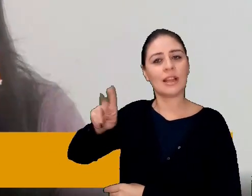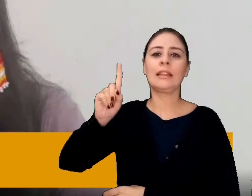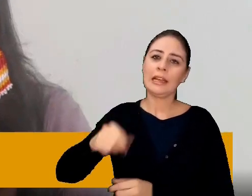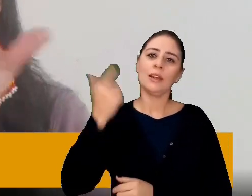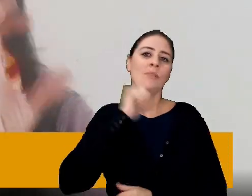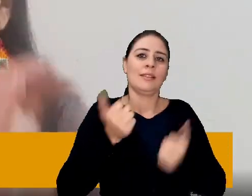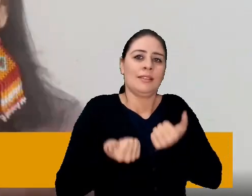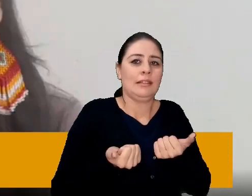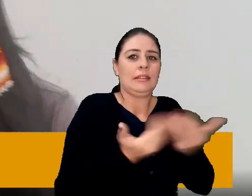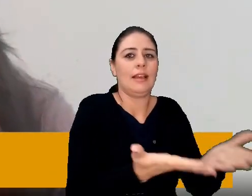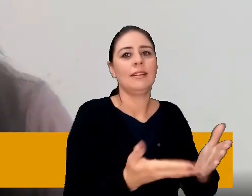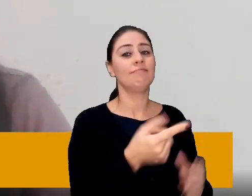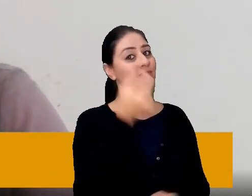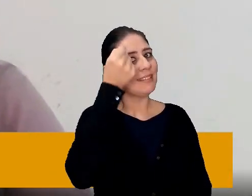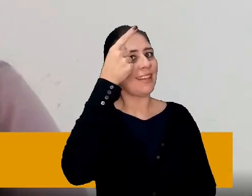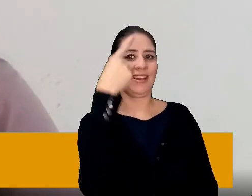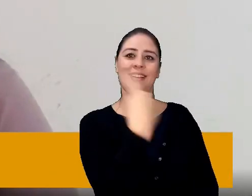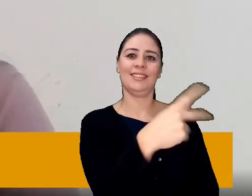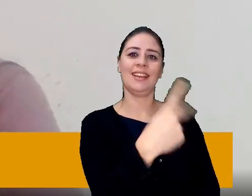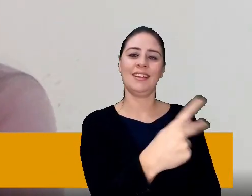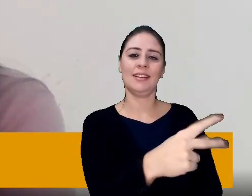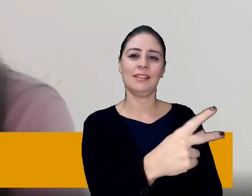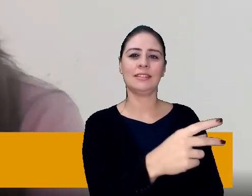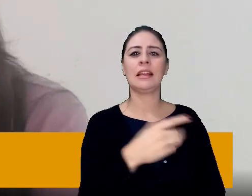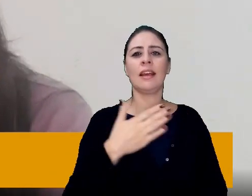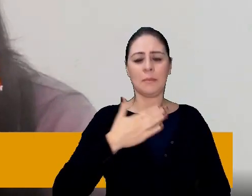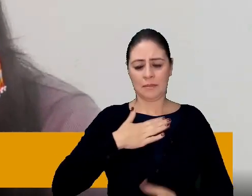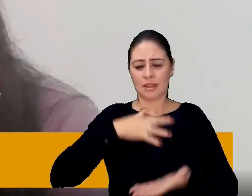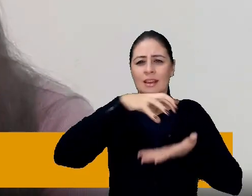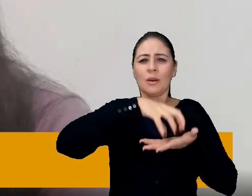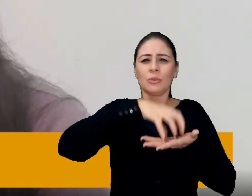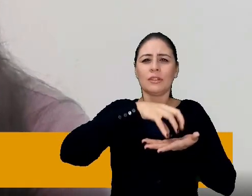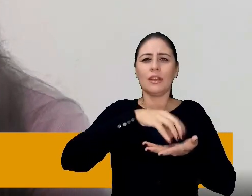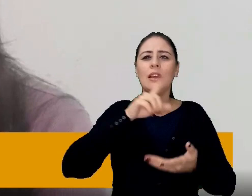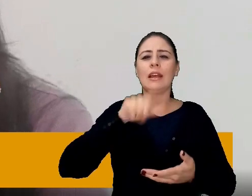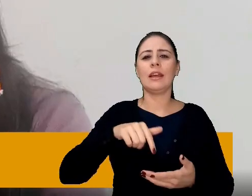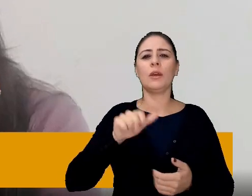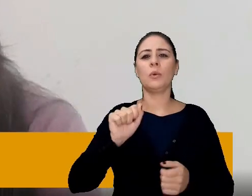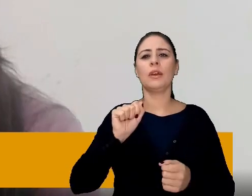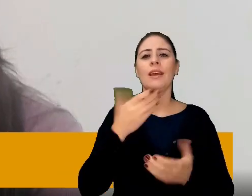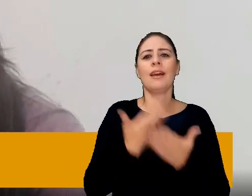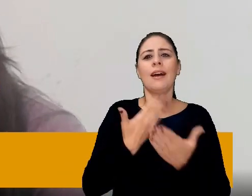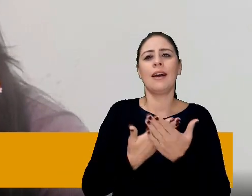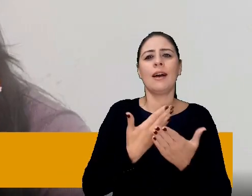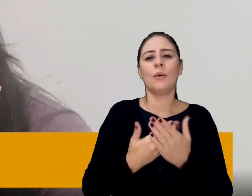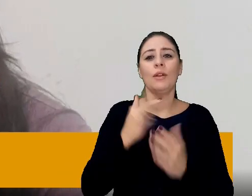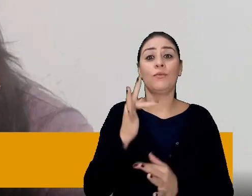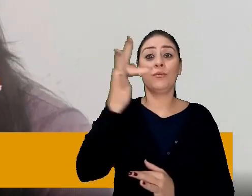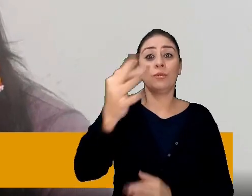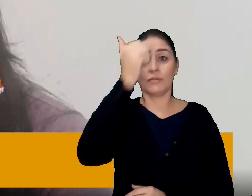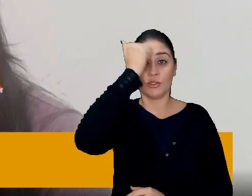gente fez. A gente usava o recurso da universidade para poder proporcionar essas ideias que as aldeias tinham. Aqui na minha aldeia, a demanda